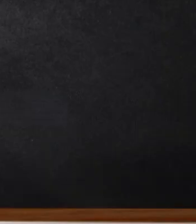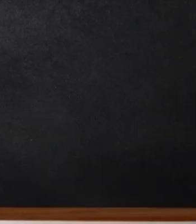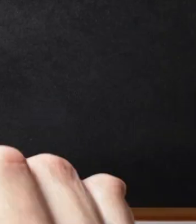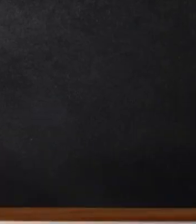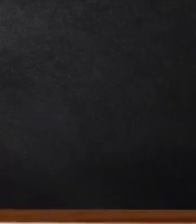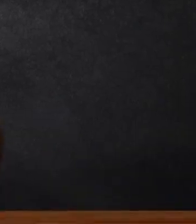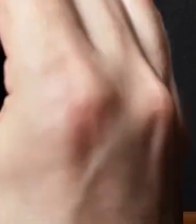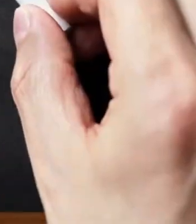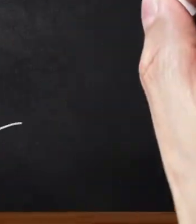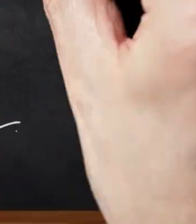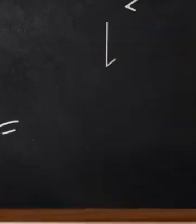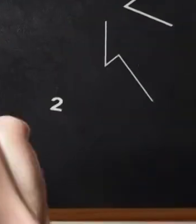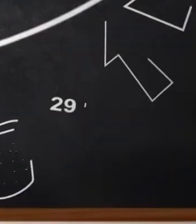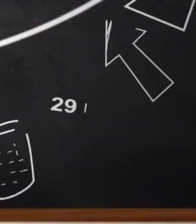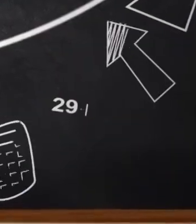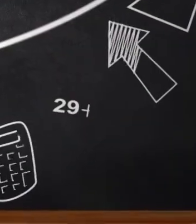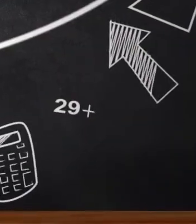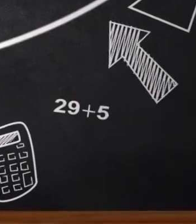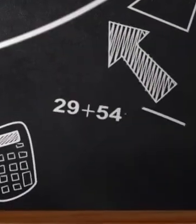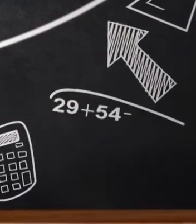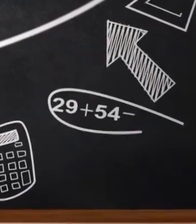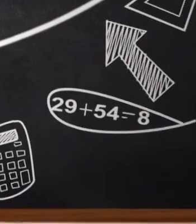E aí